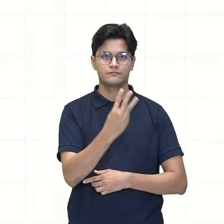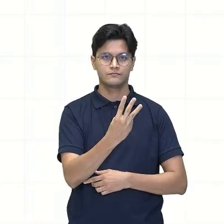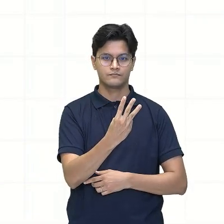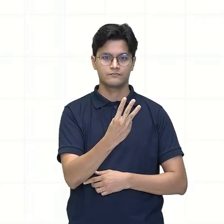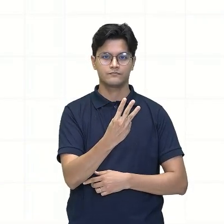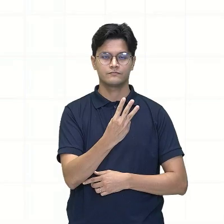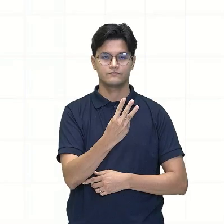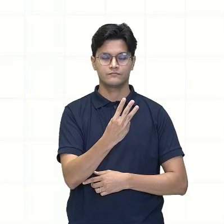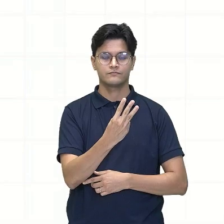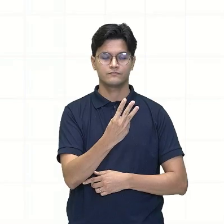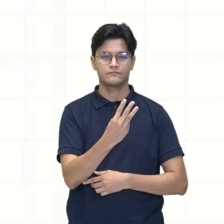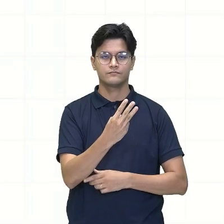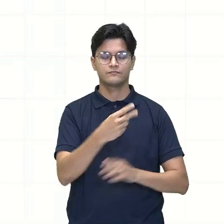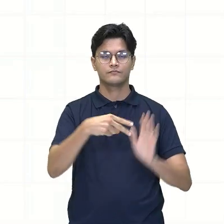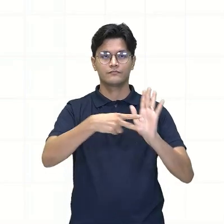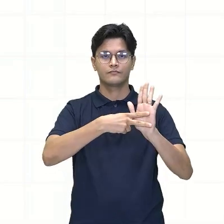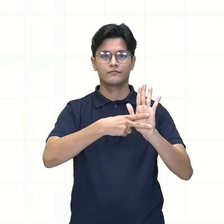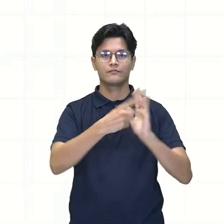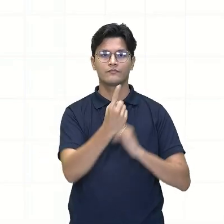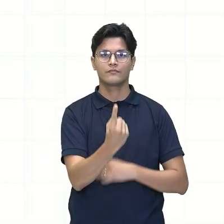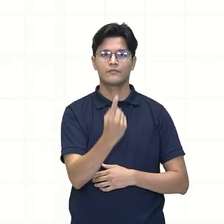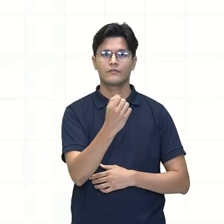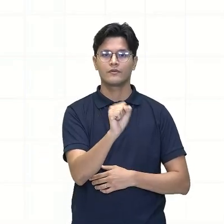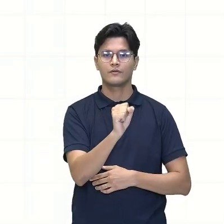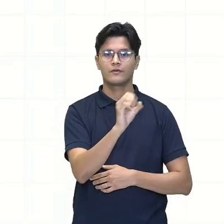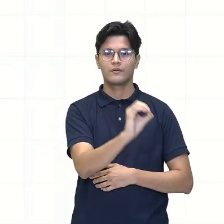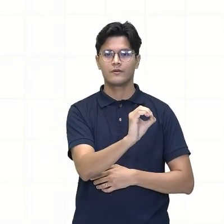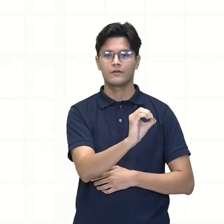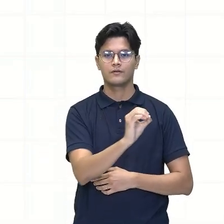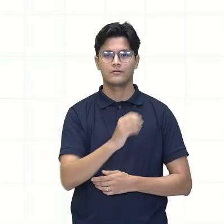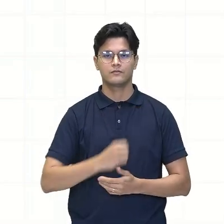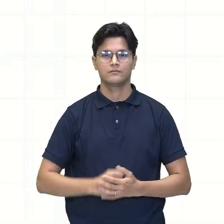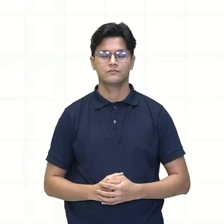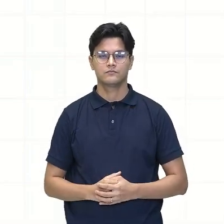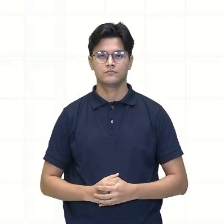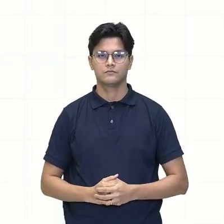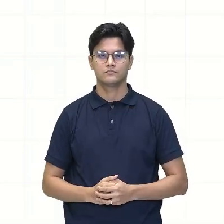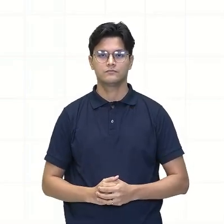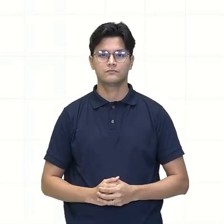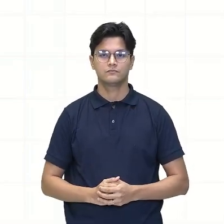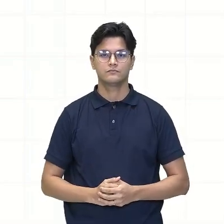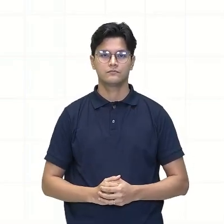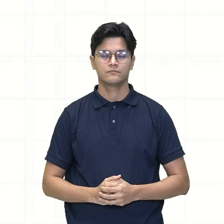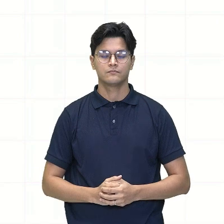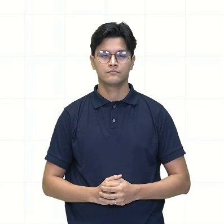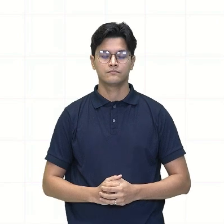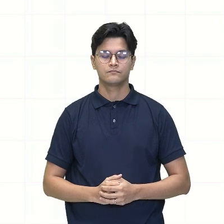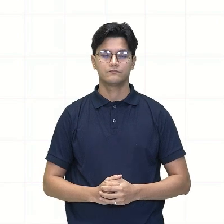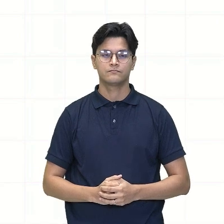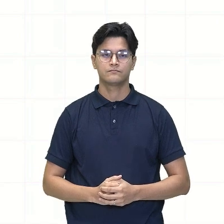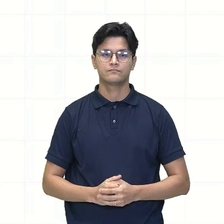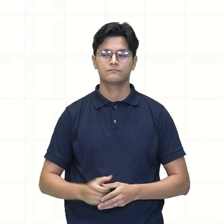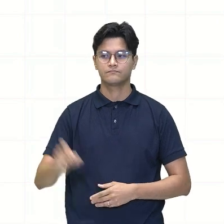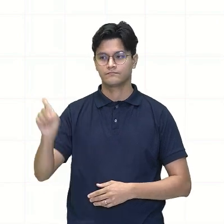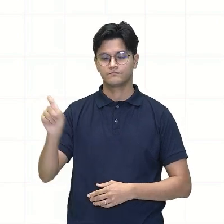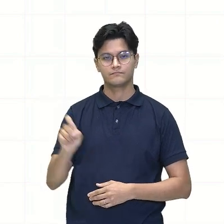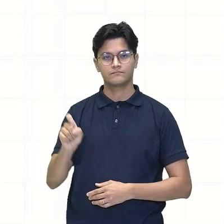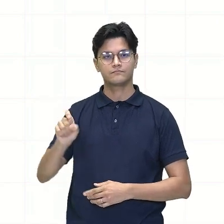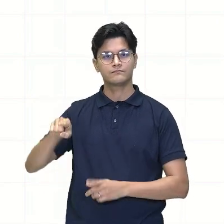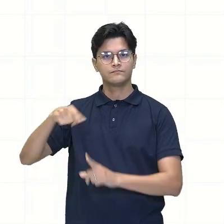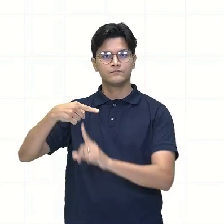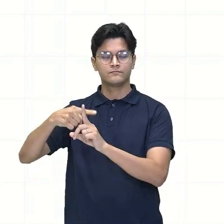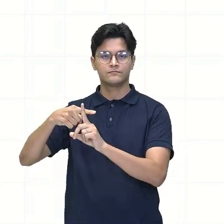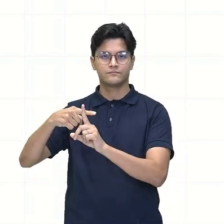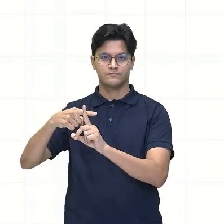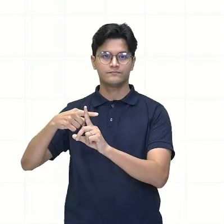23,3 é igual a 180. Então, vamos ter x mais...